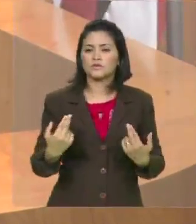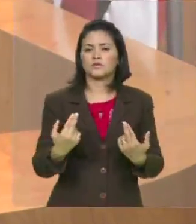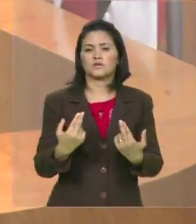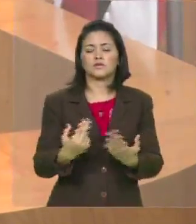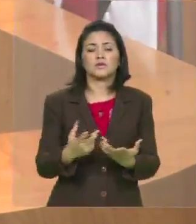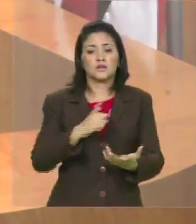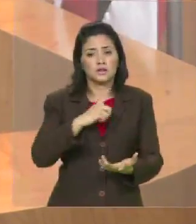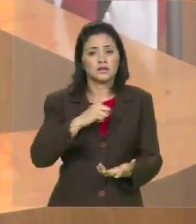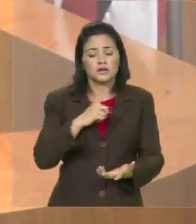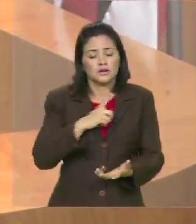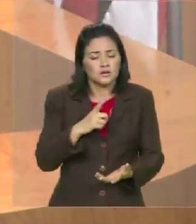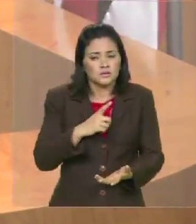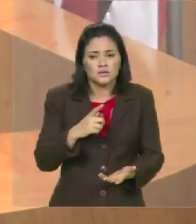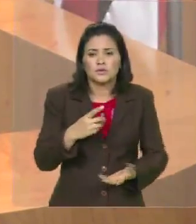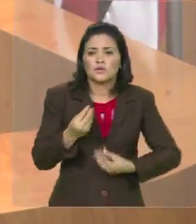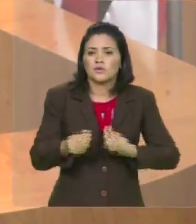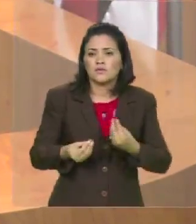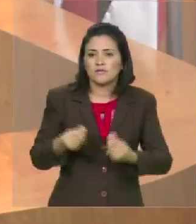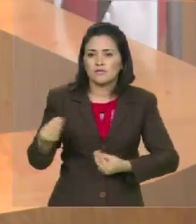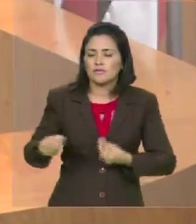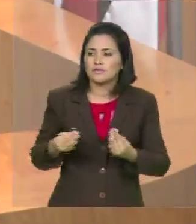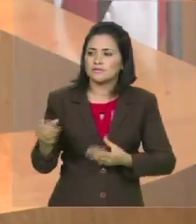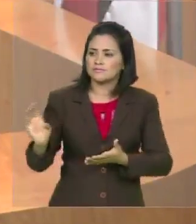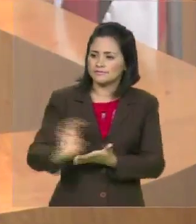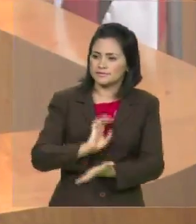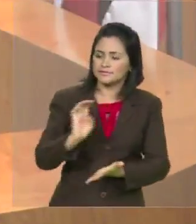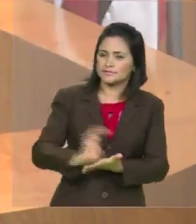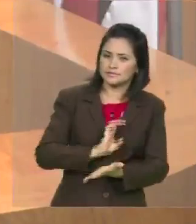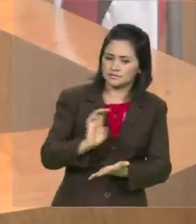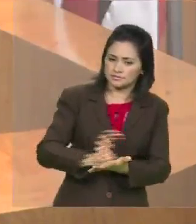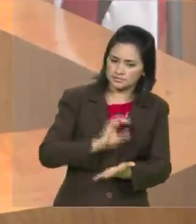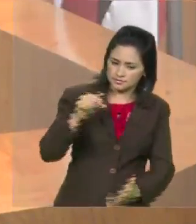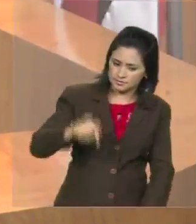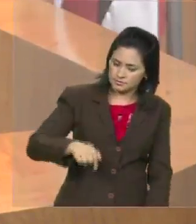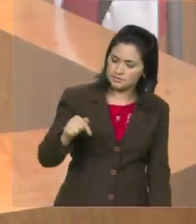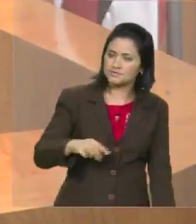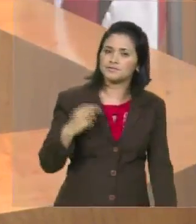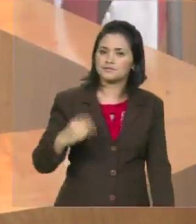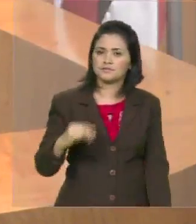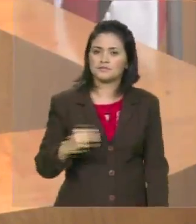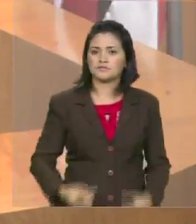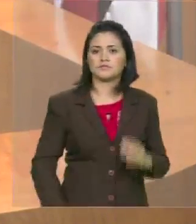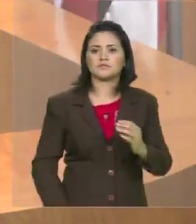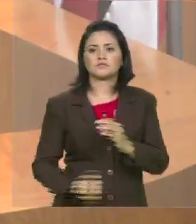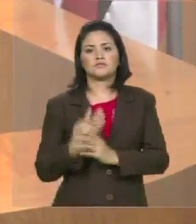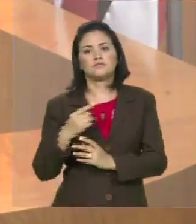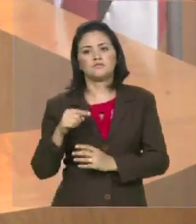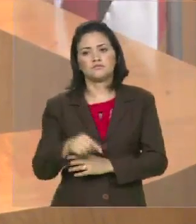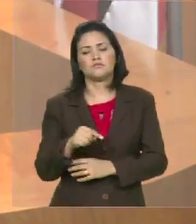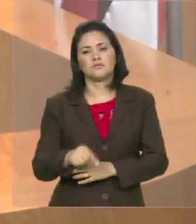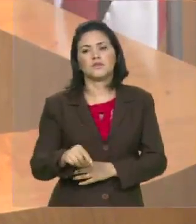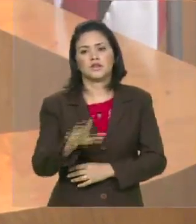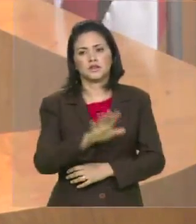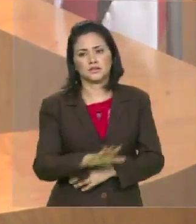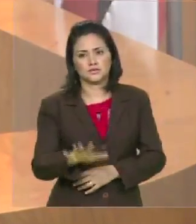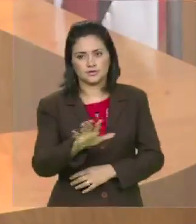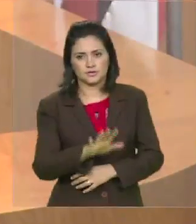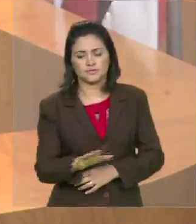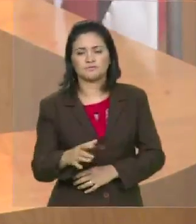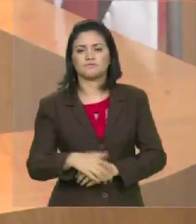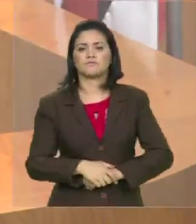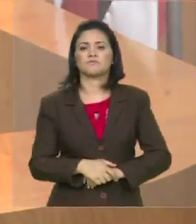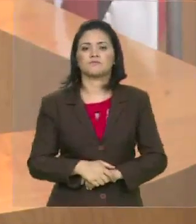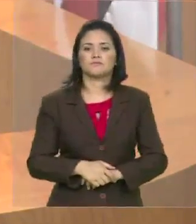condições de poder atrair investimentos, investidores, através da criação dessa iniciativa. Mas aqui faço